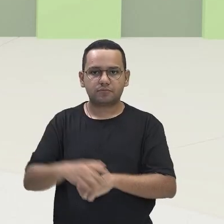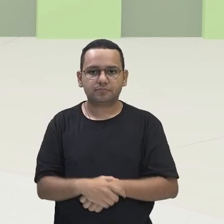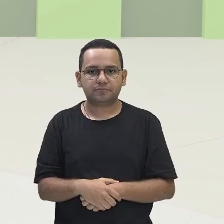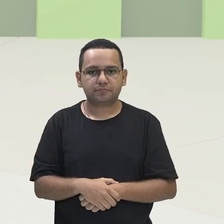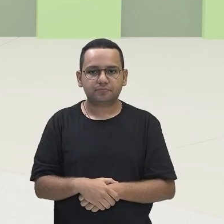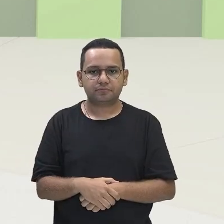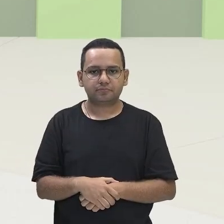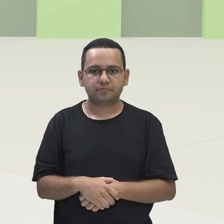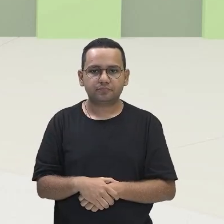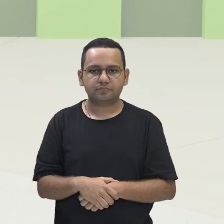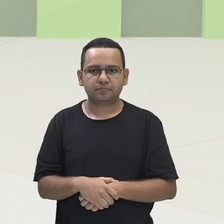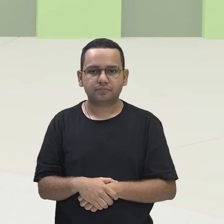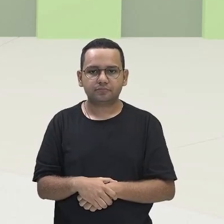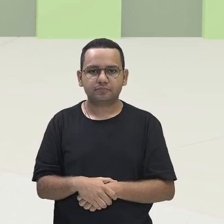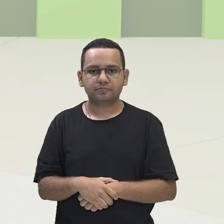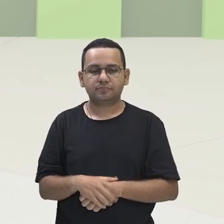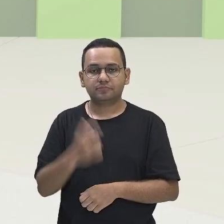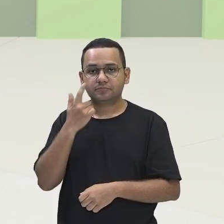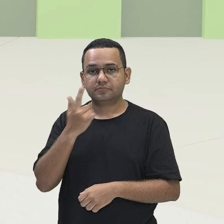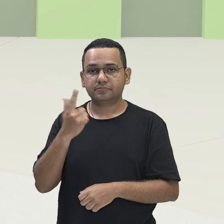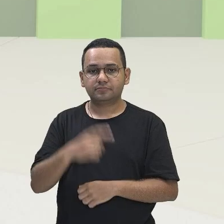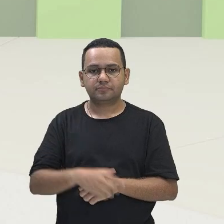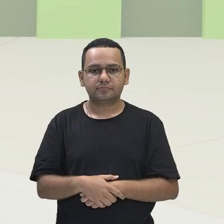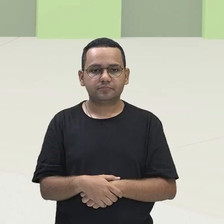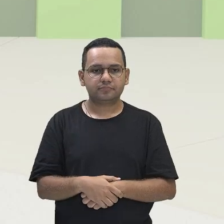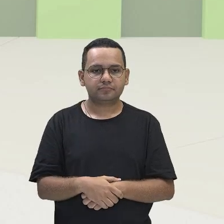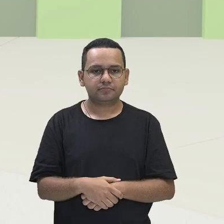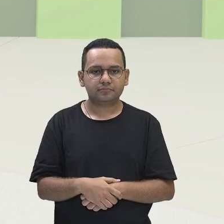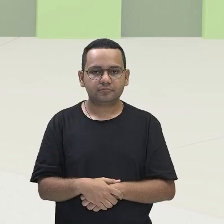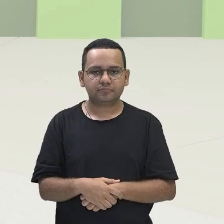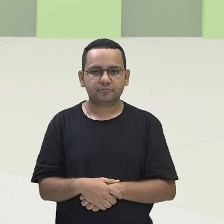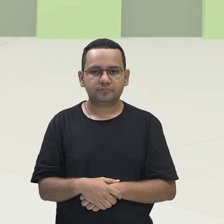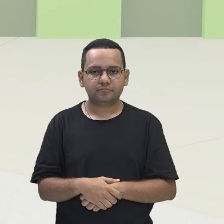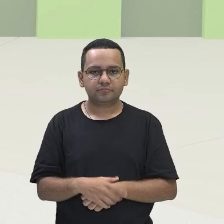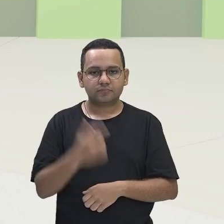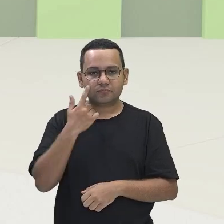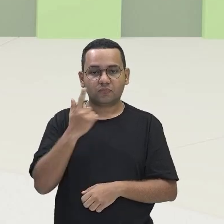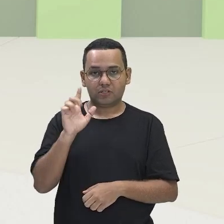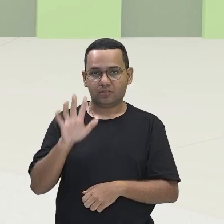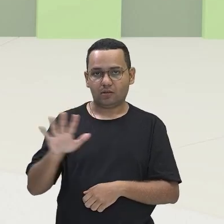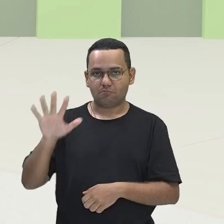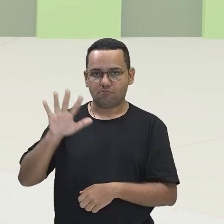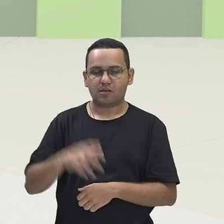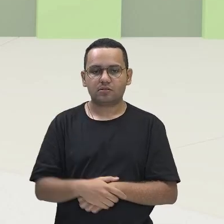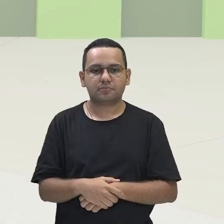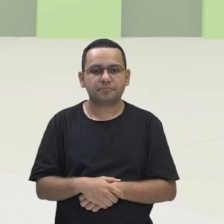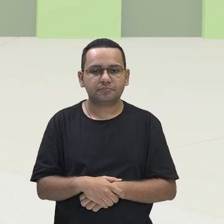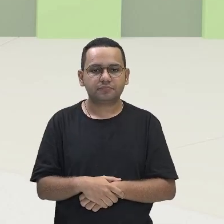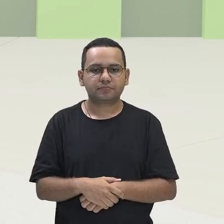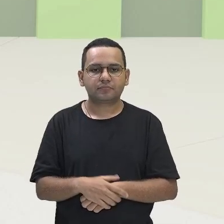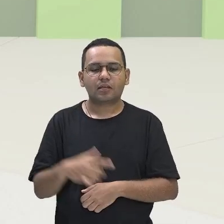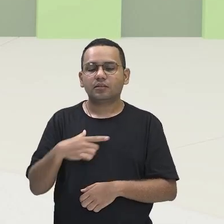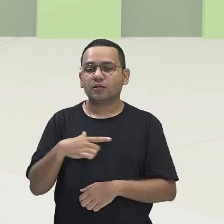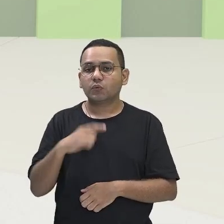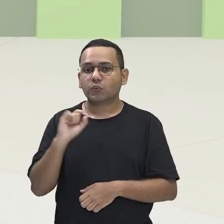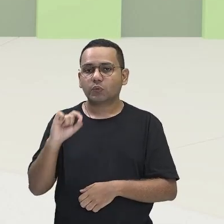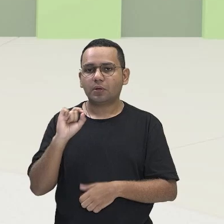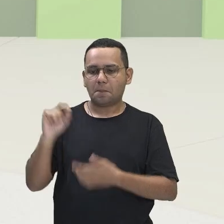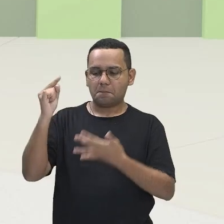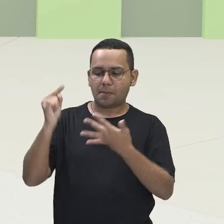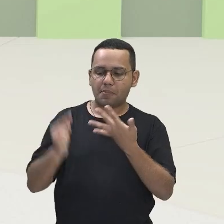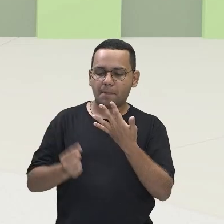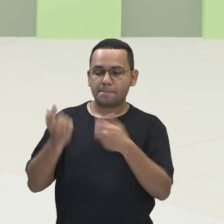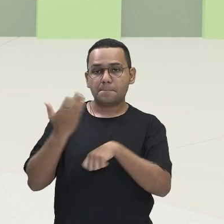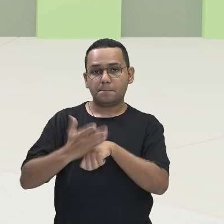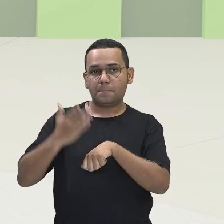antrópica também pode ser positiva. E eu trago aqui para vocês essas práticas, né, de